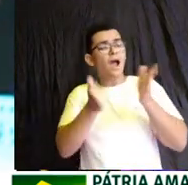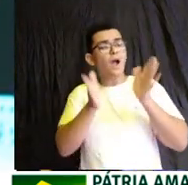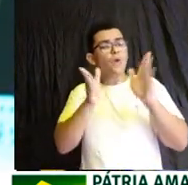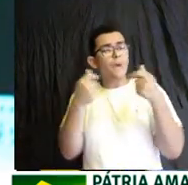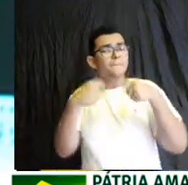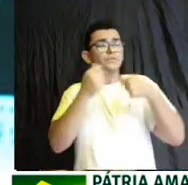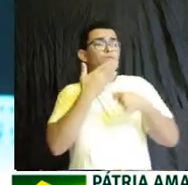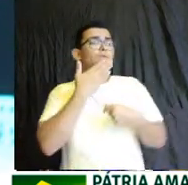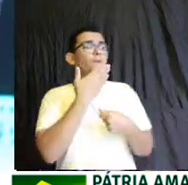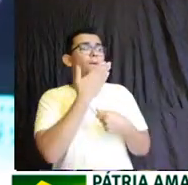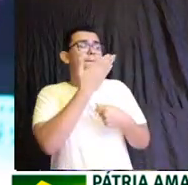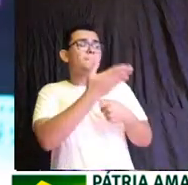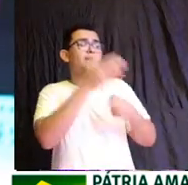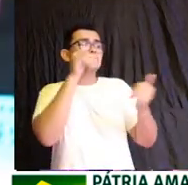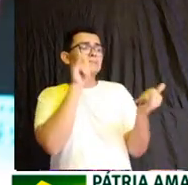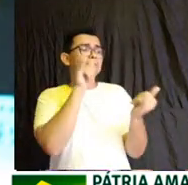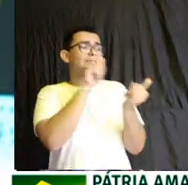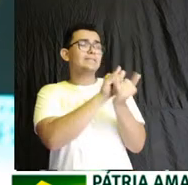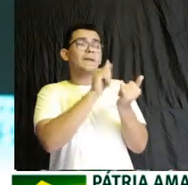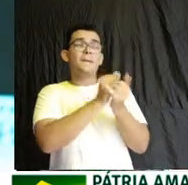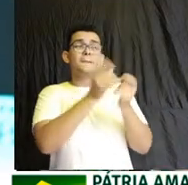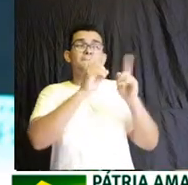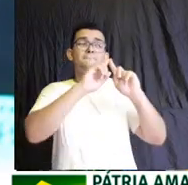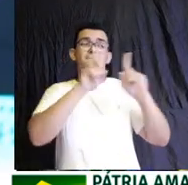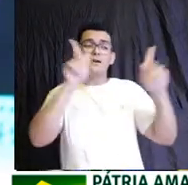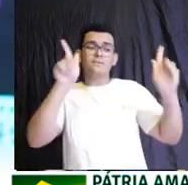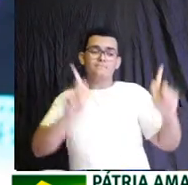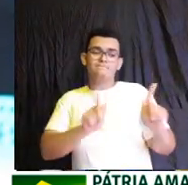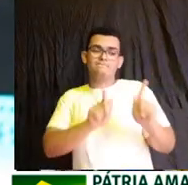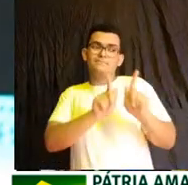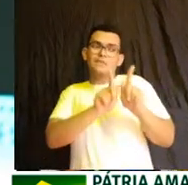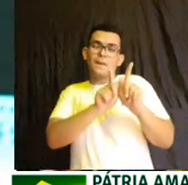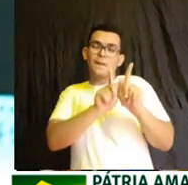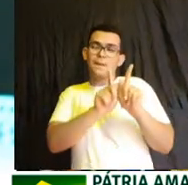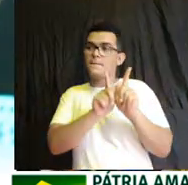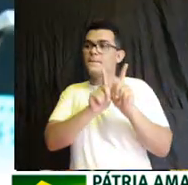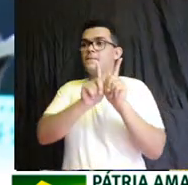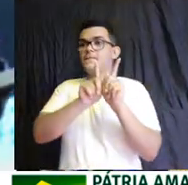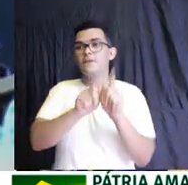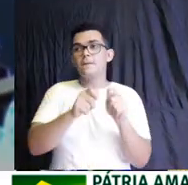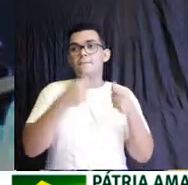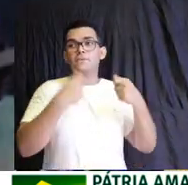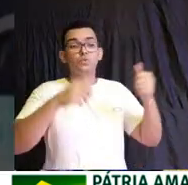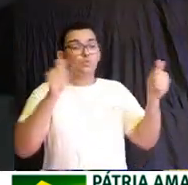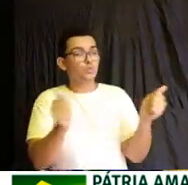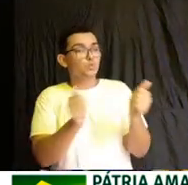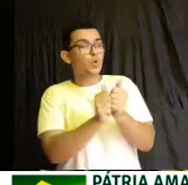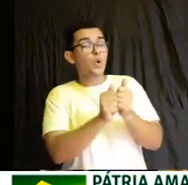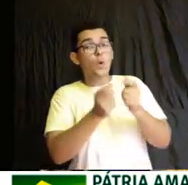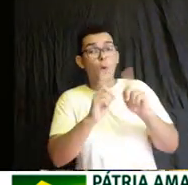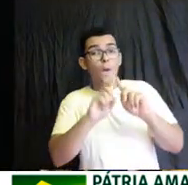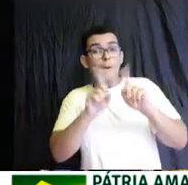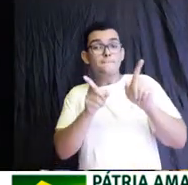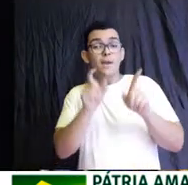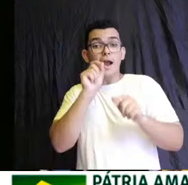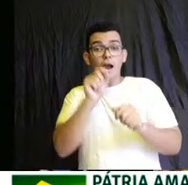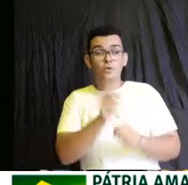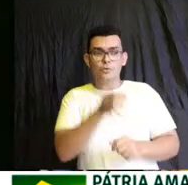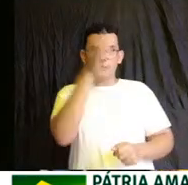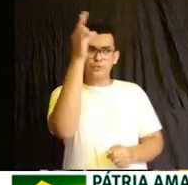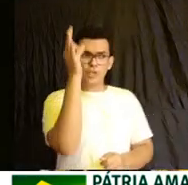você, amor, eu voltava pra mim de novo. E de uma coisa fique certa,